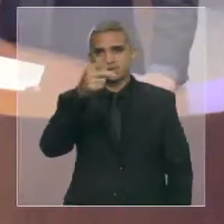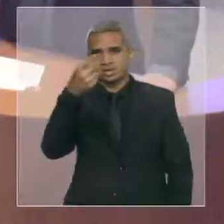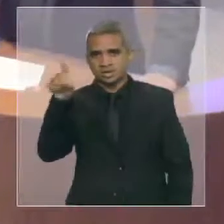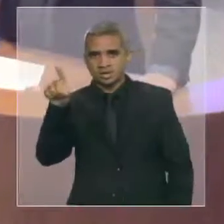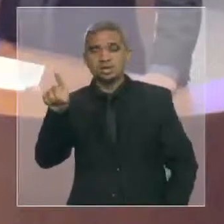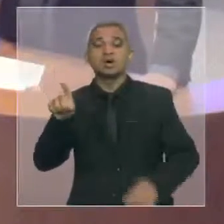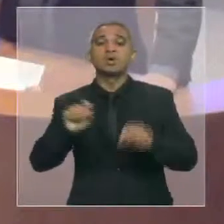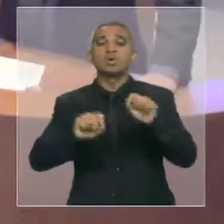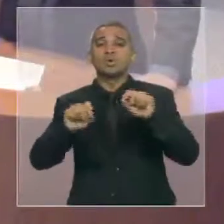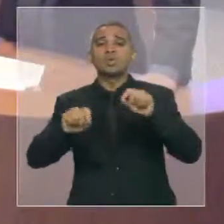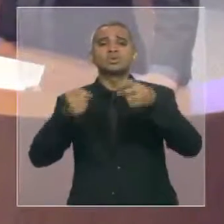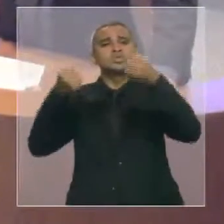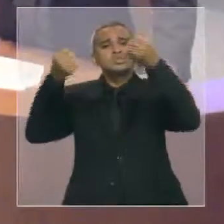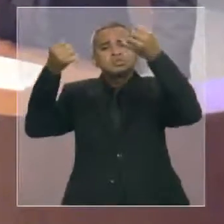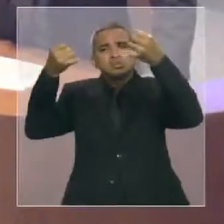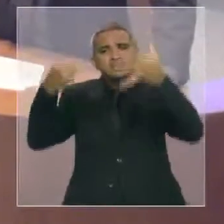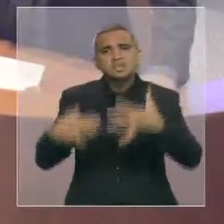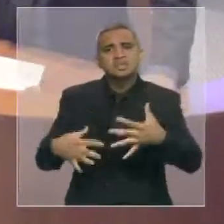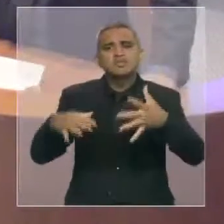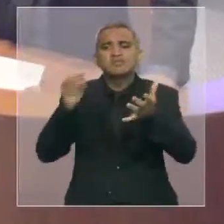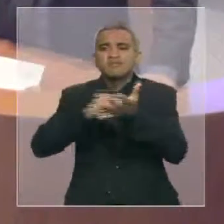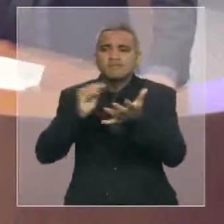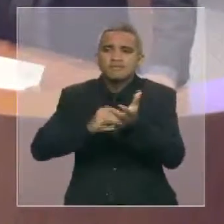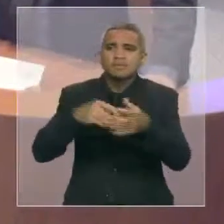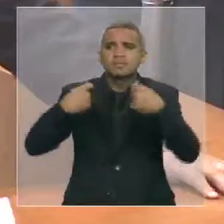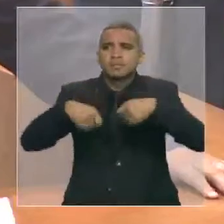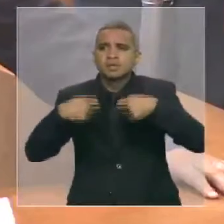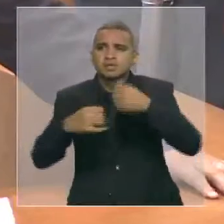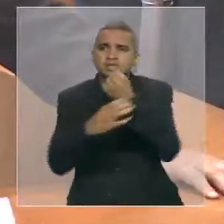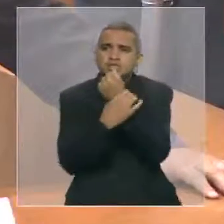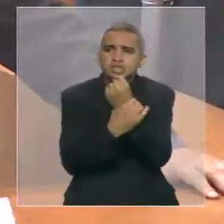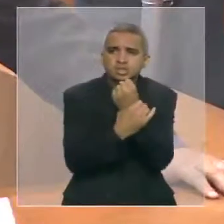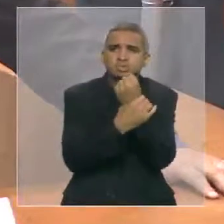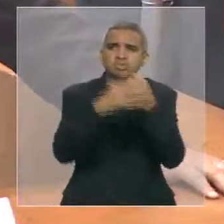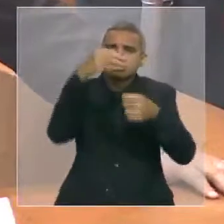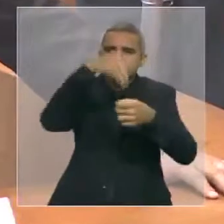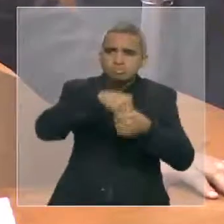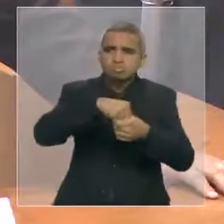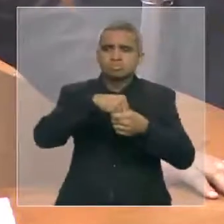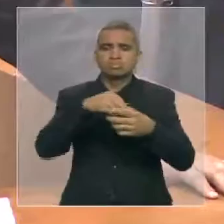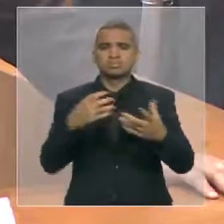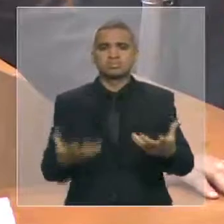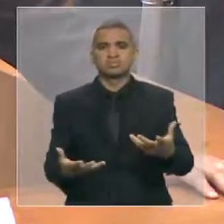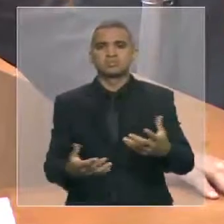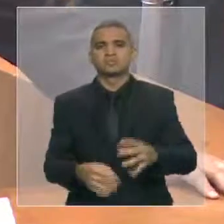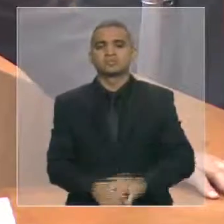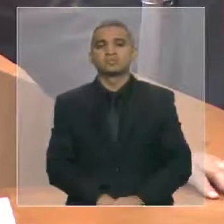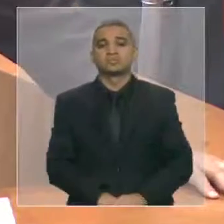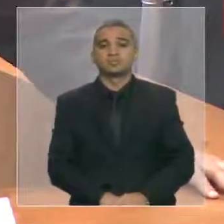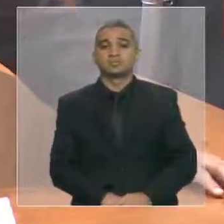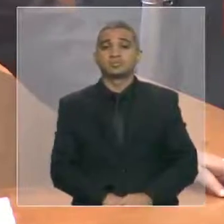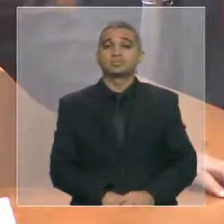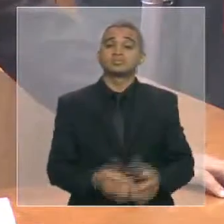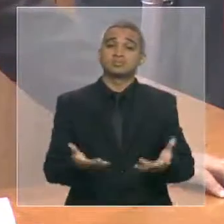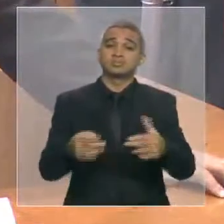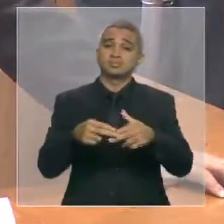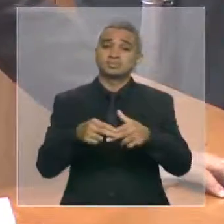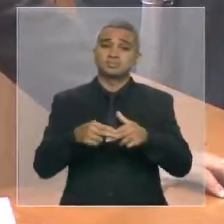dessa necessidade. E trato desta necessidade